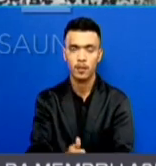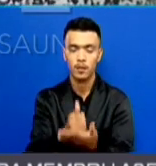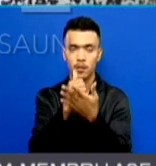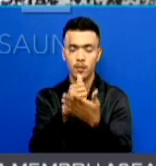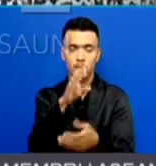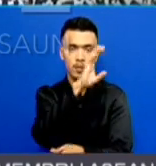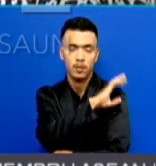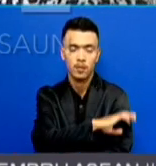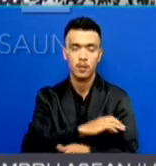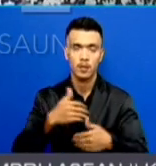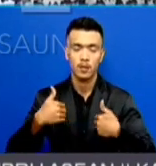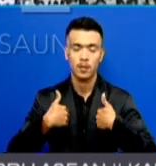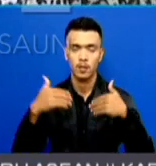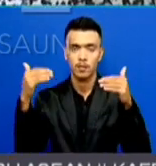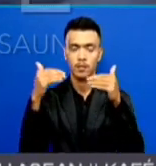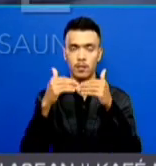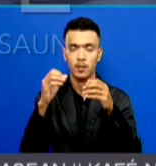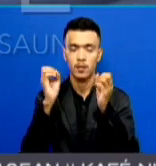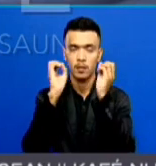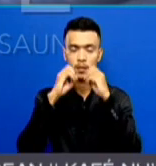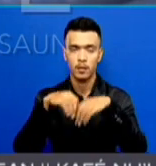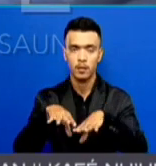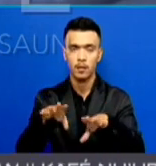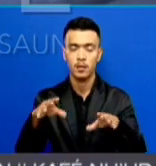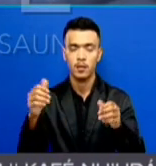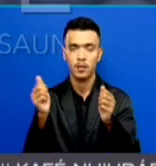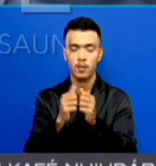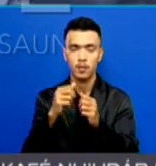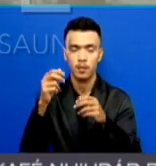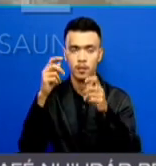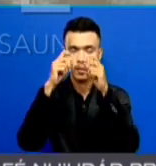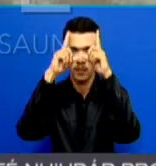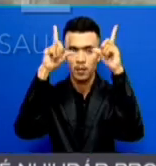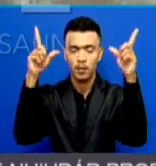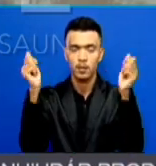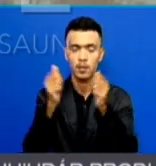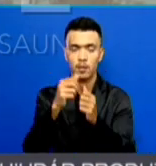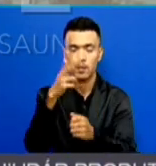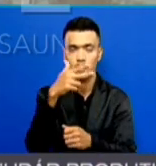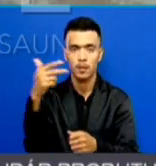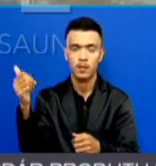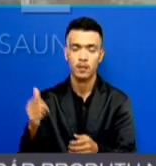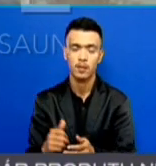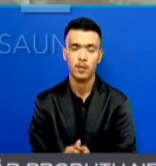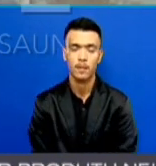segurança e a fronteira tasi entre nação Timor-Leste e Austrália. De cooperação na